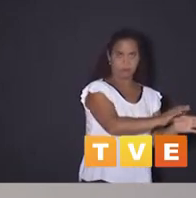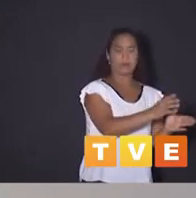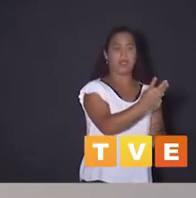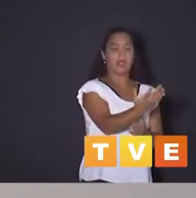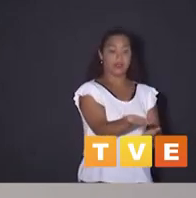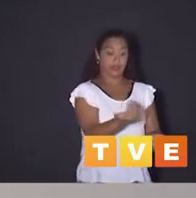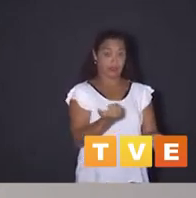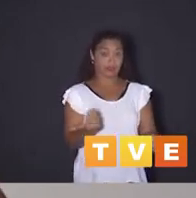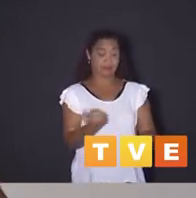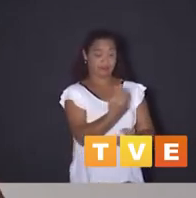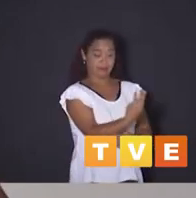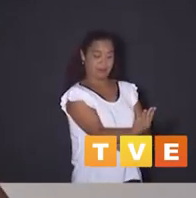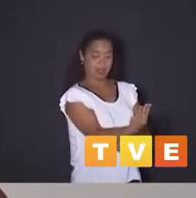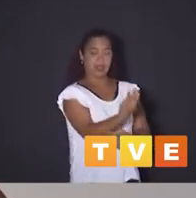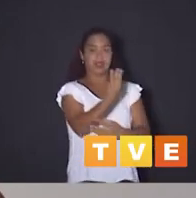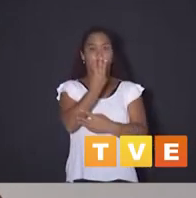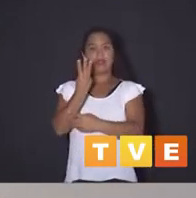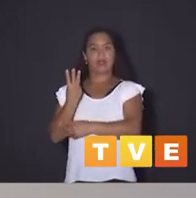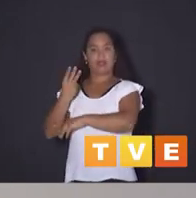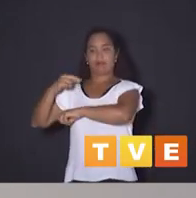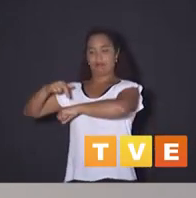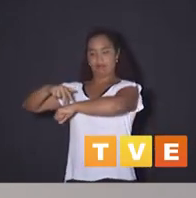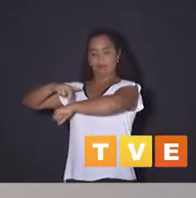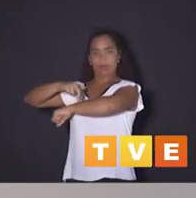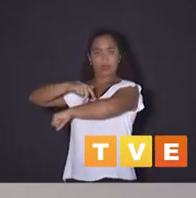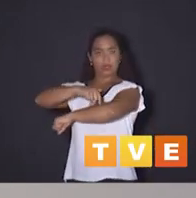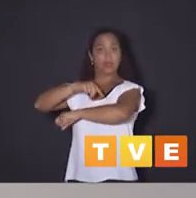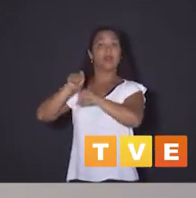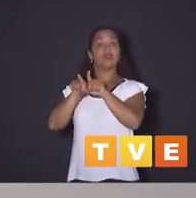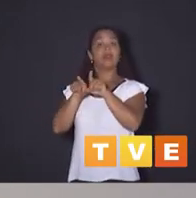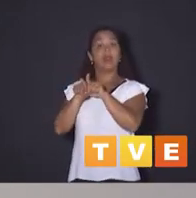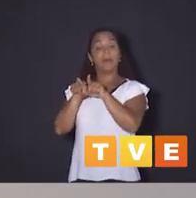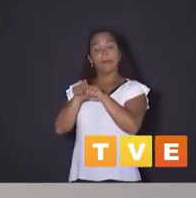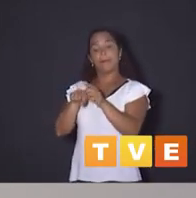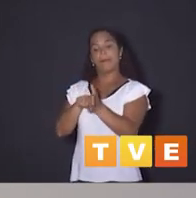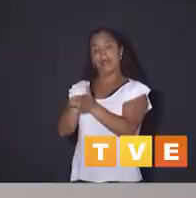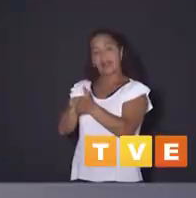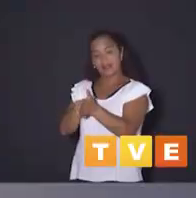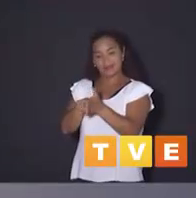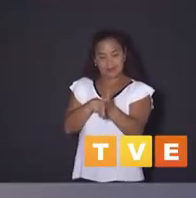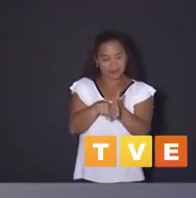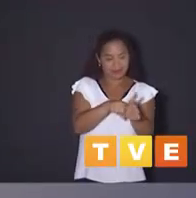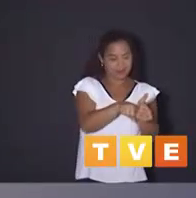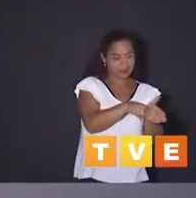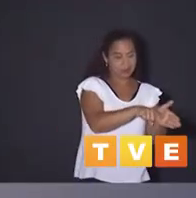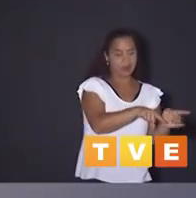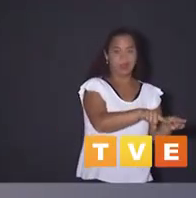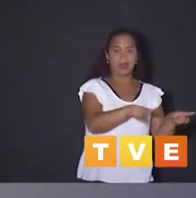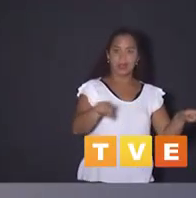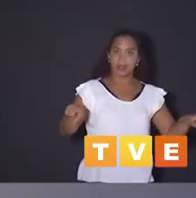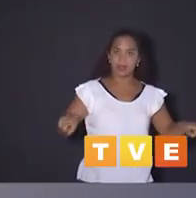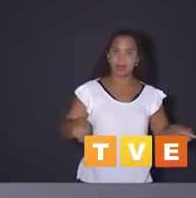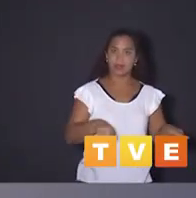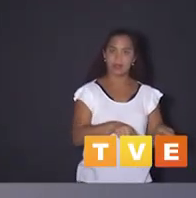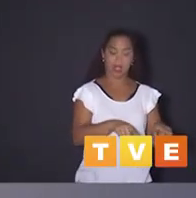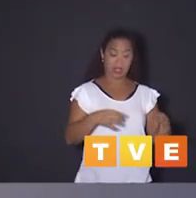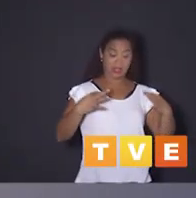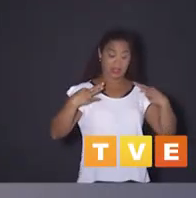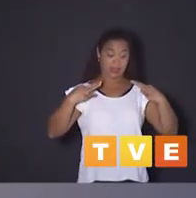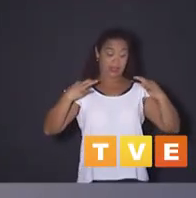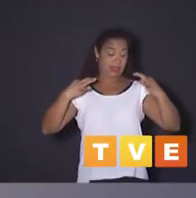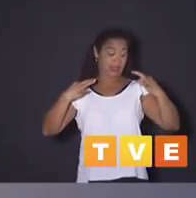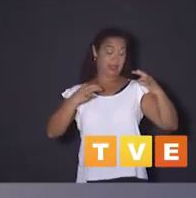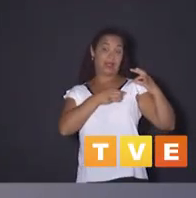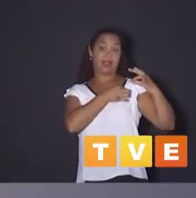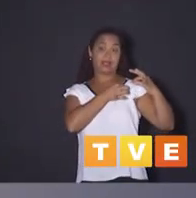do nosso trabalho e ao mesmo tempo pesquisando alguns fazeres artesanais que inspiraram a criação dos tecidos que foram pra